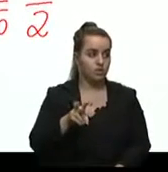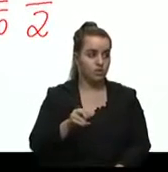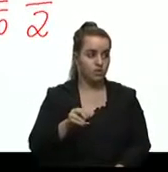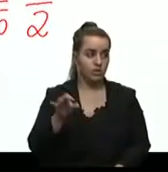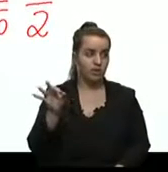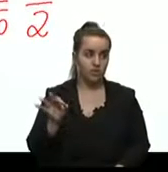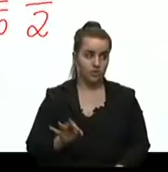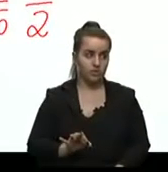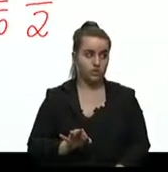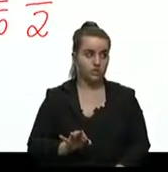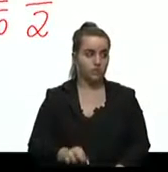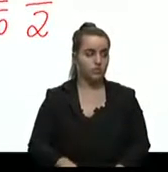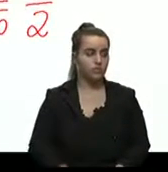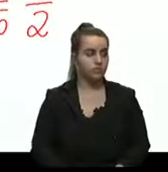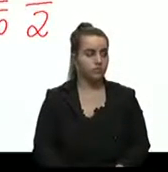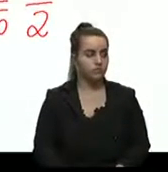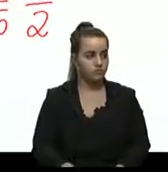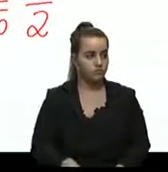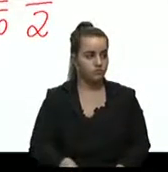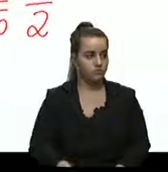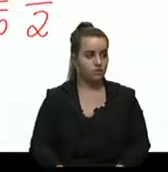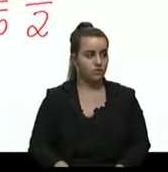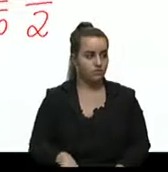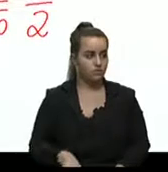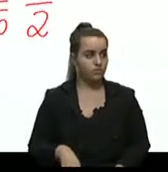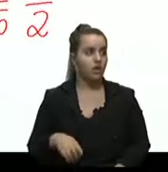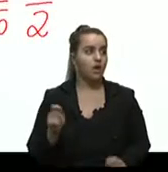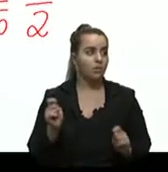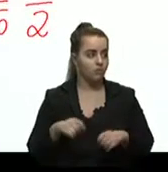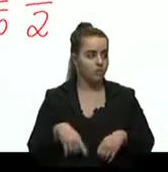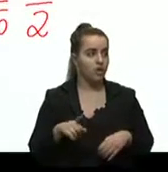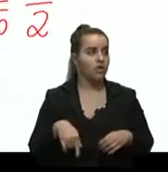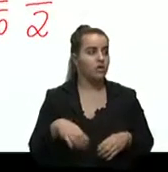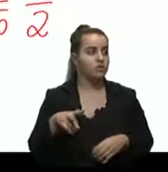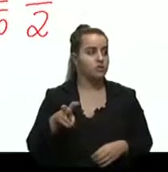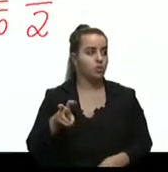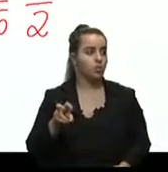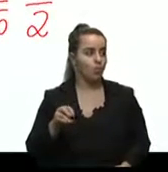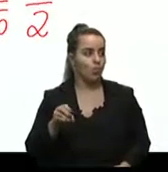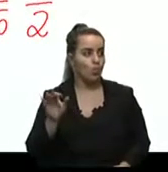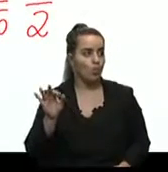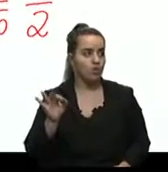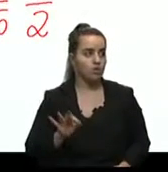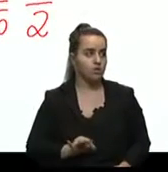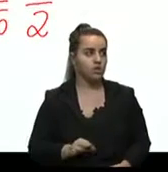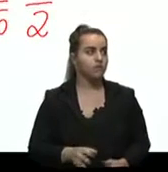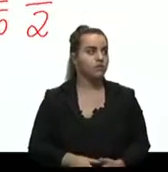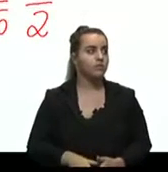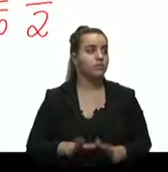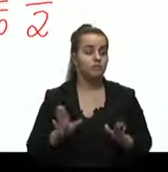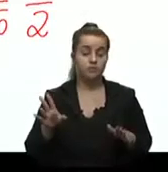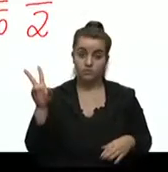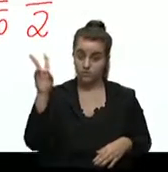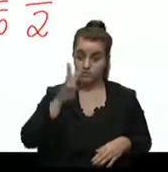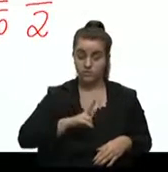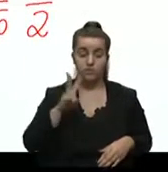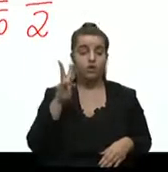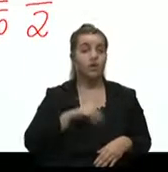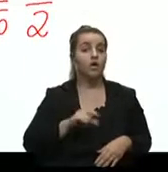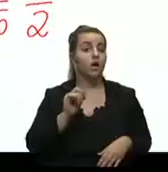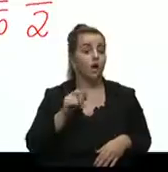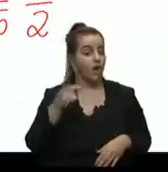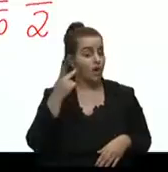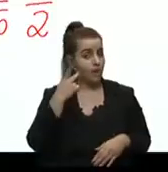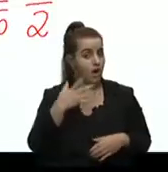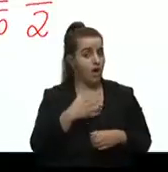50%. Então, a probabilidade é de 50%. Então, lembre-se de que,